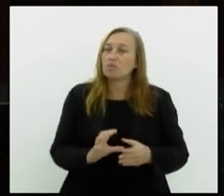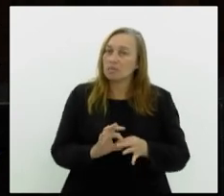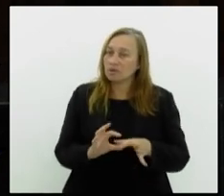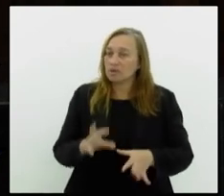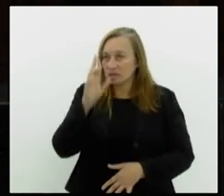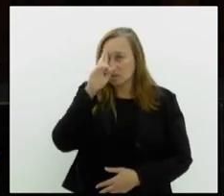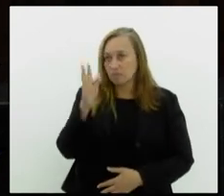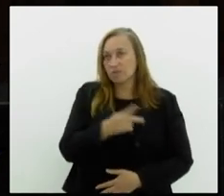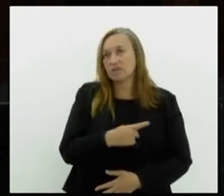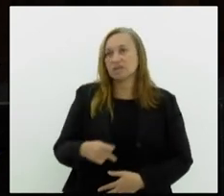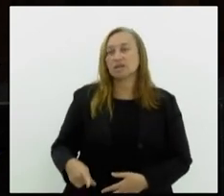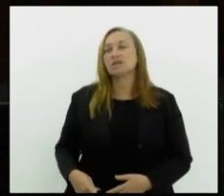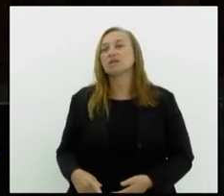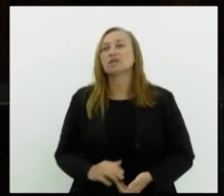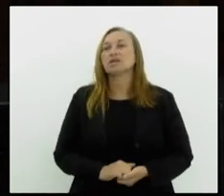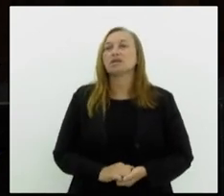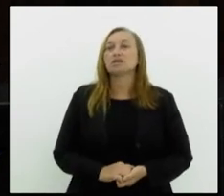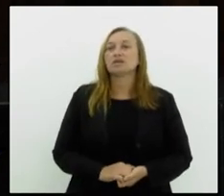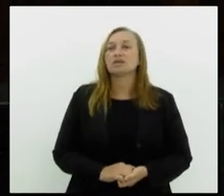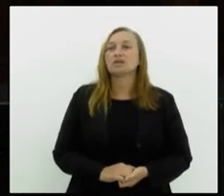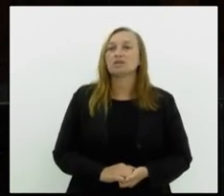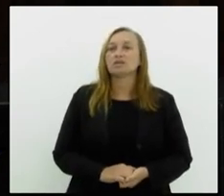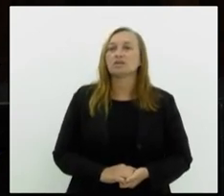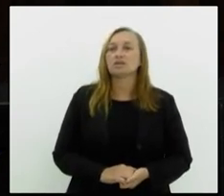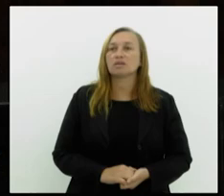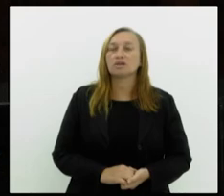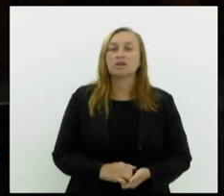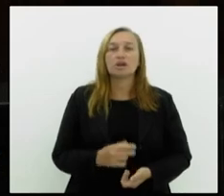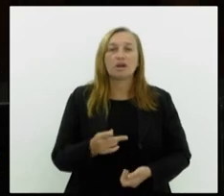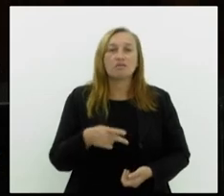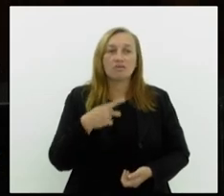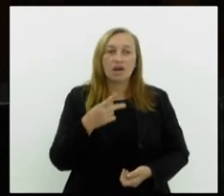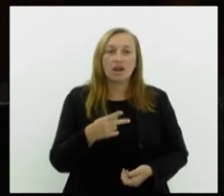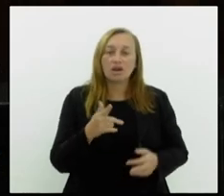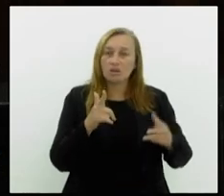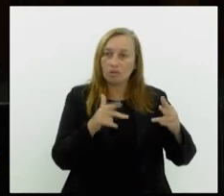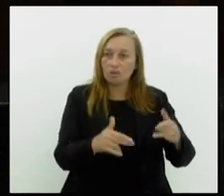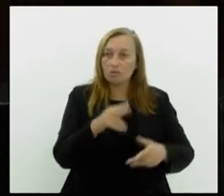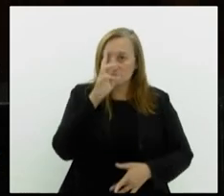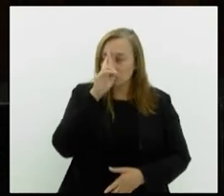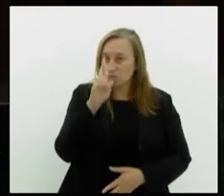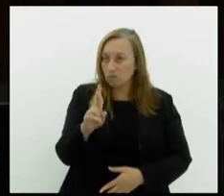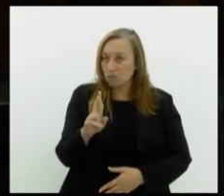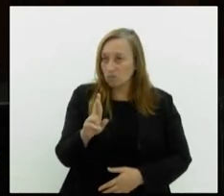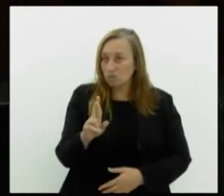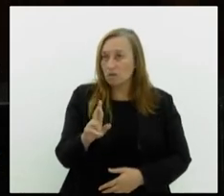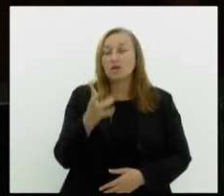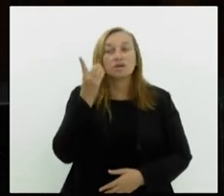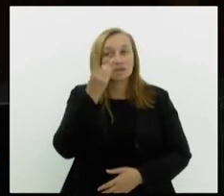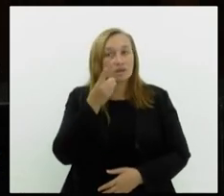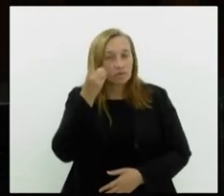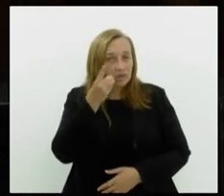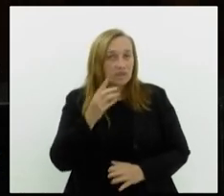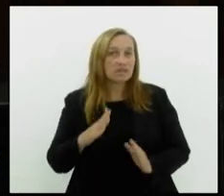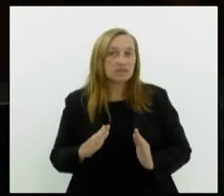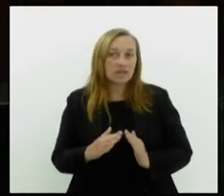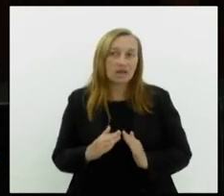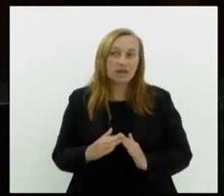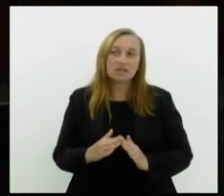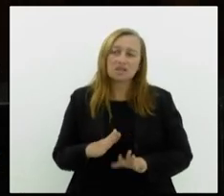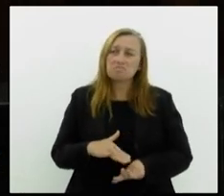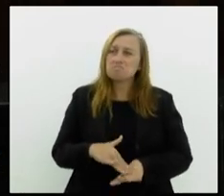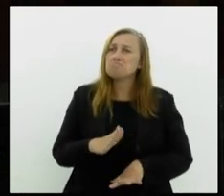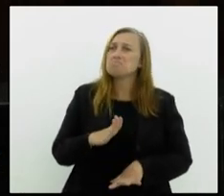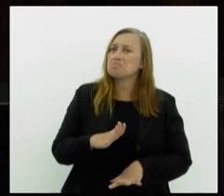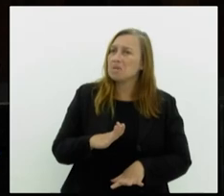senhor presidente, fazer minhas as suas palavras, que talvez seja o deputado nessa casa que